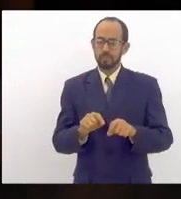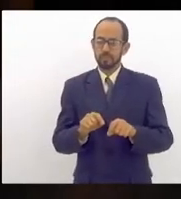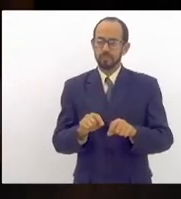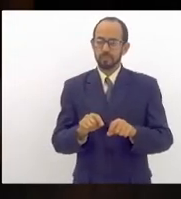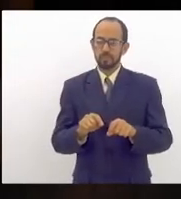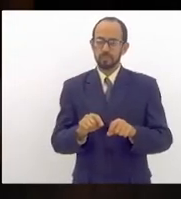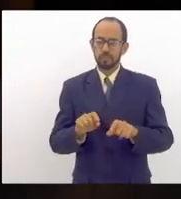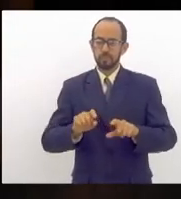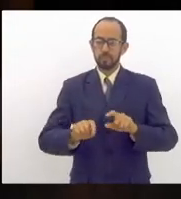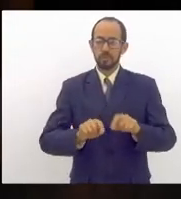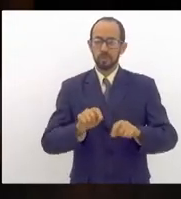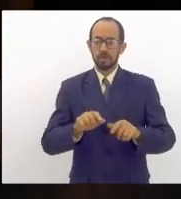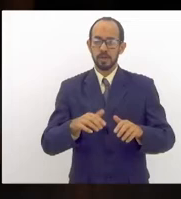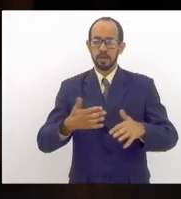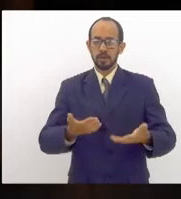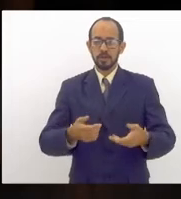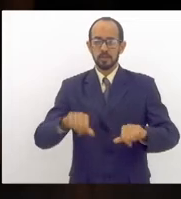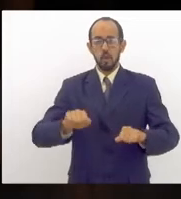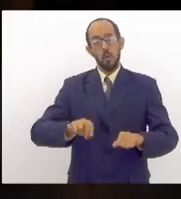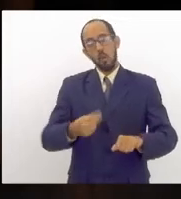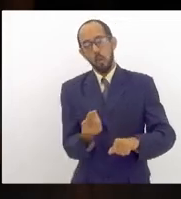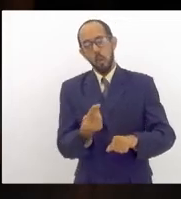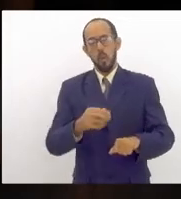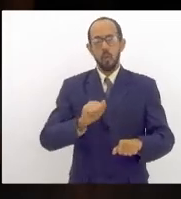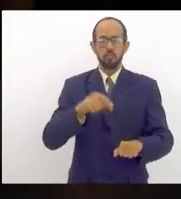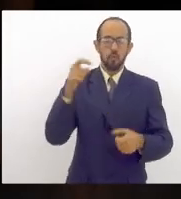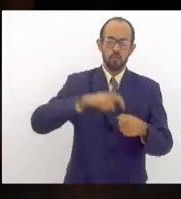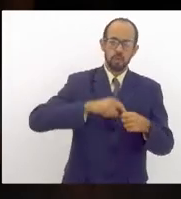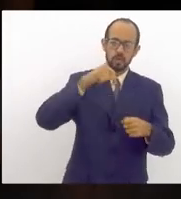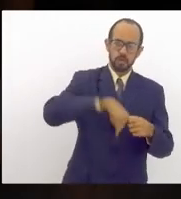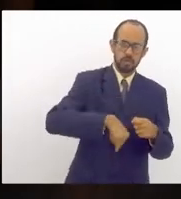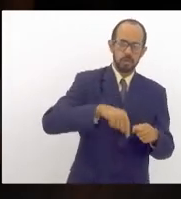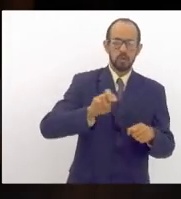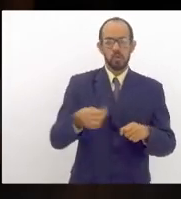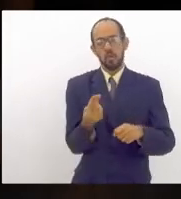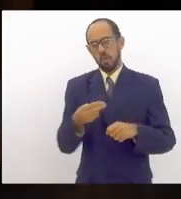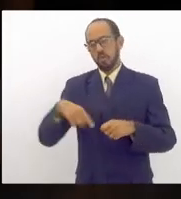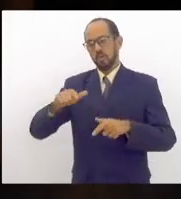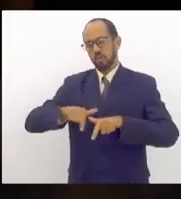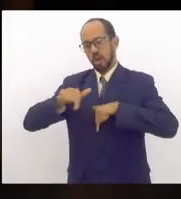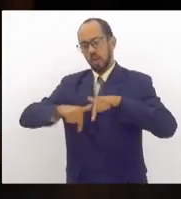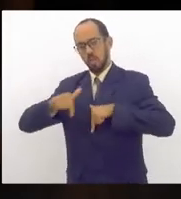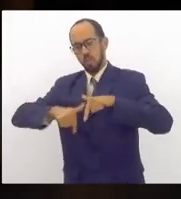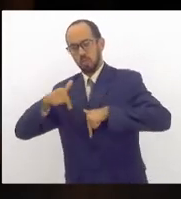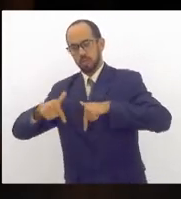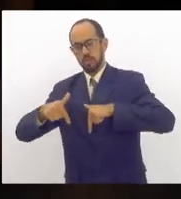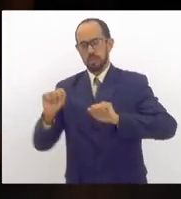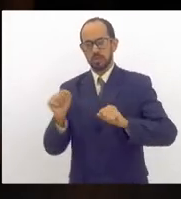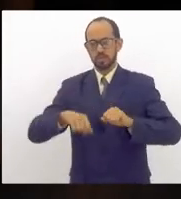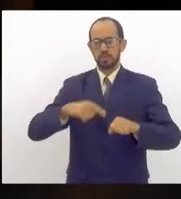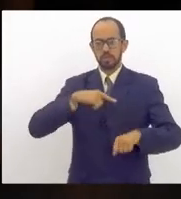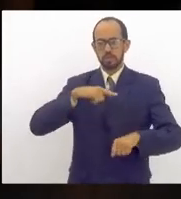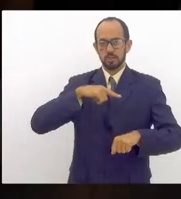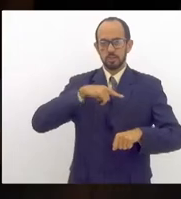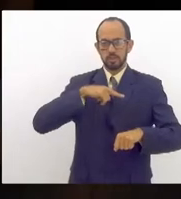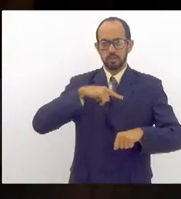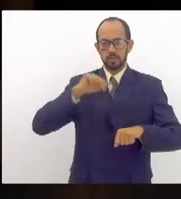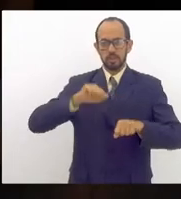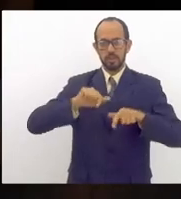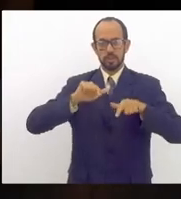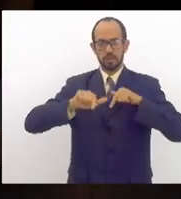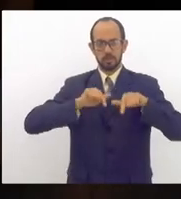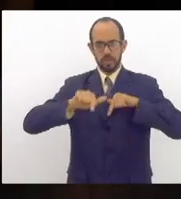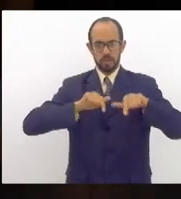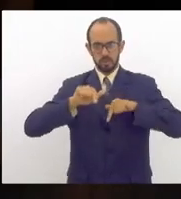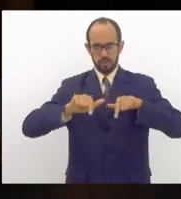município seja seja voltando aqui para essa casa porque a gente ainda tem muitas lutas ainda a gente ainda tem trabalhadoras que o horário